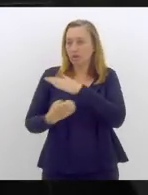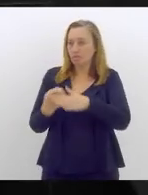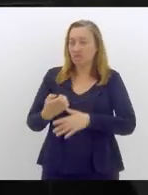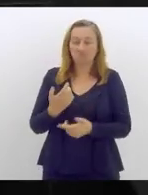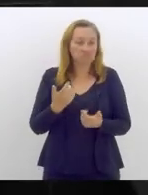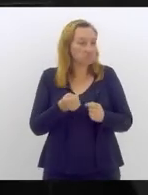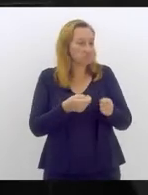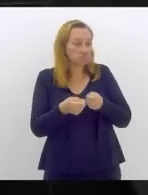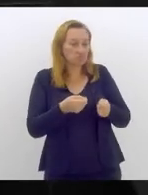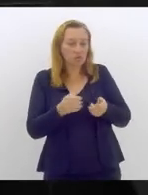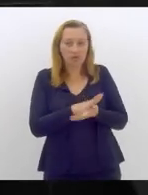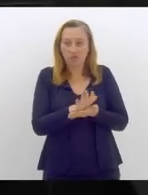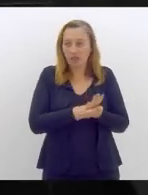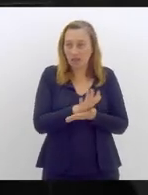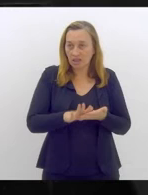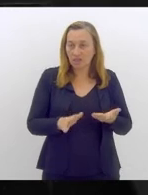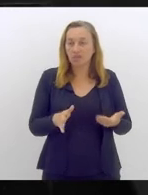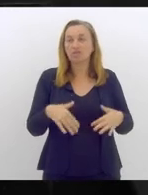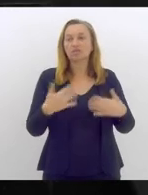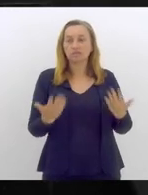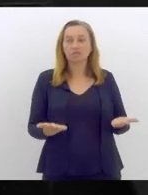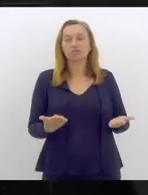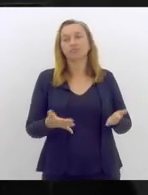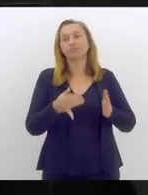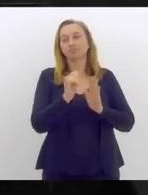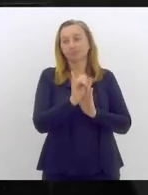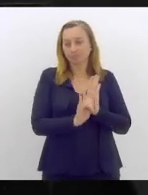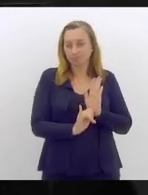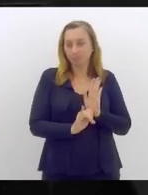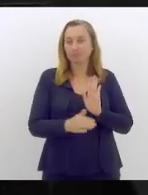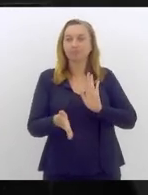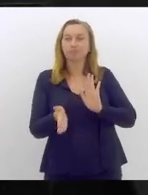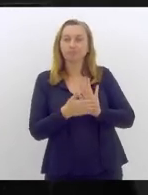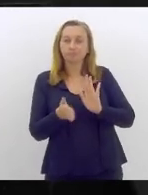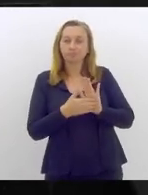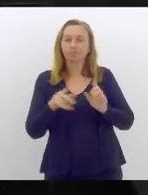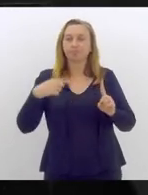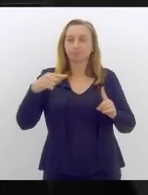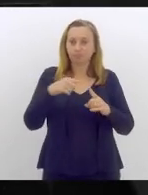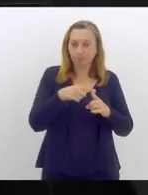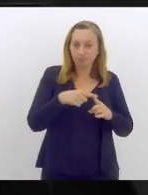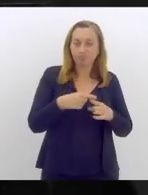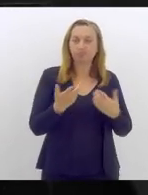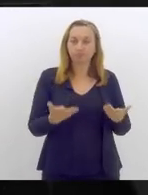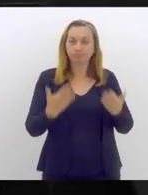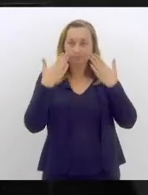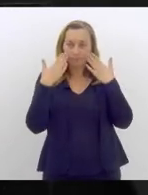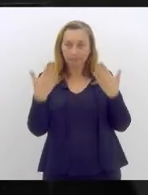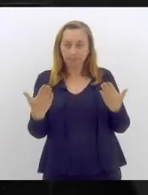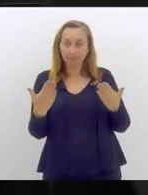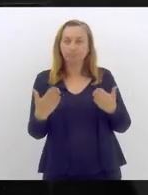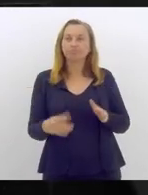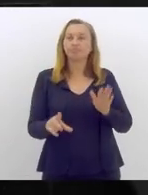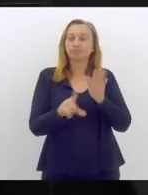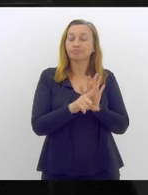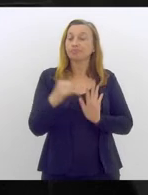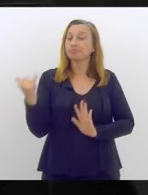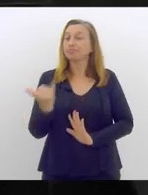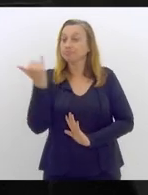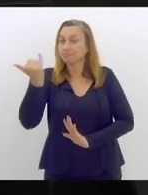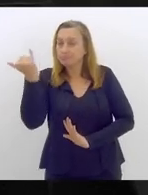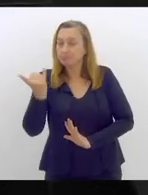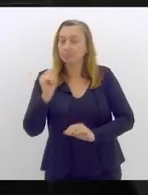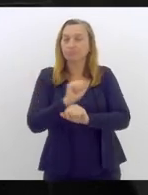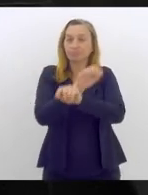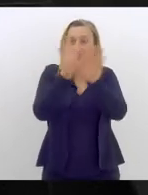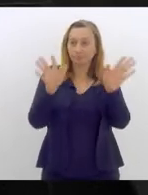absoluta então nosso relatório da conta disso né faz propostas objetivas apresenta proposições legislativas importantes como